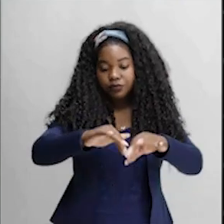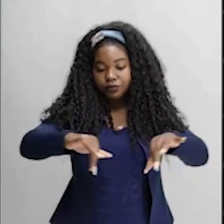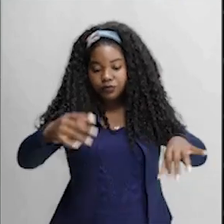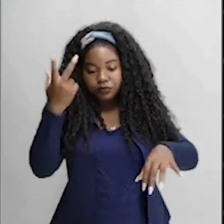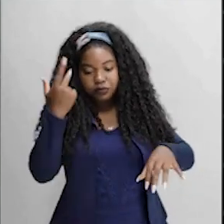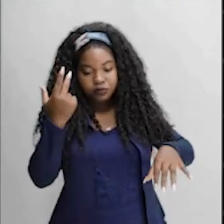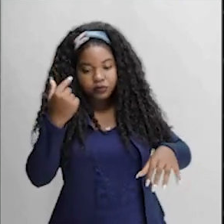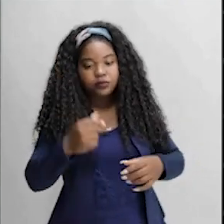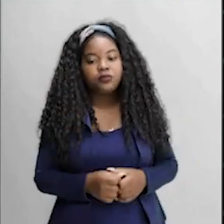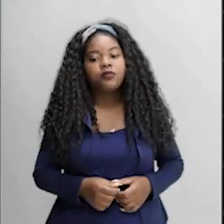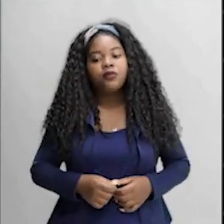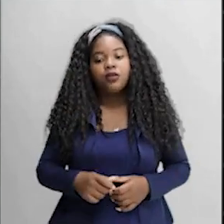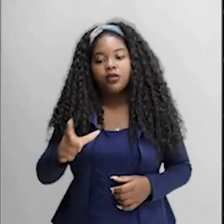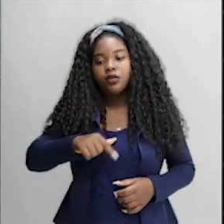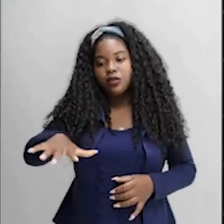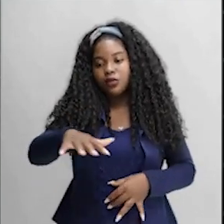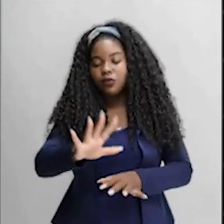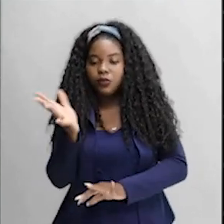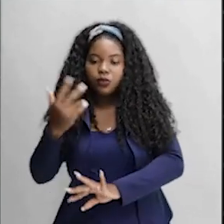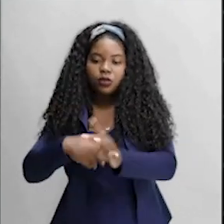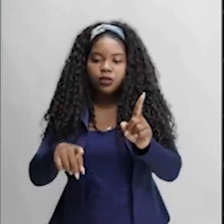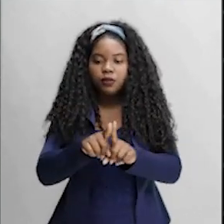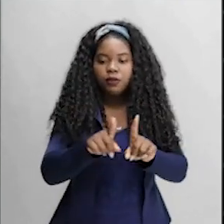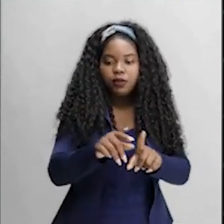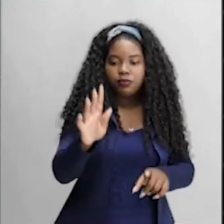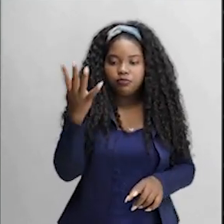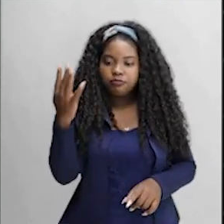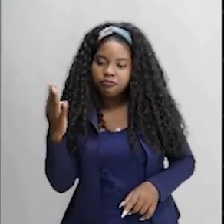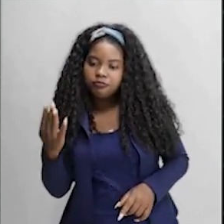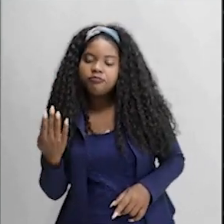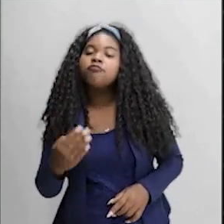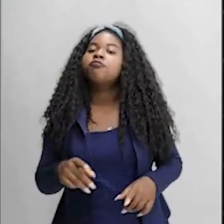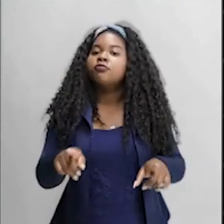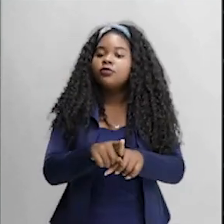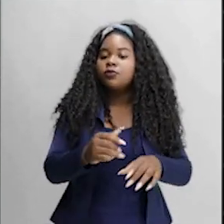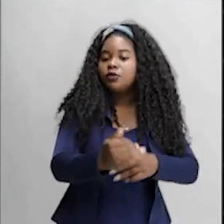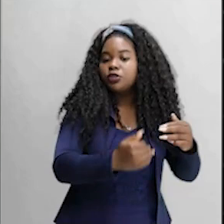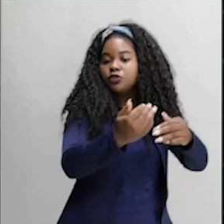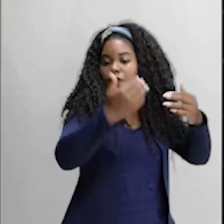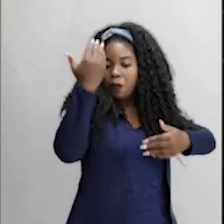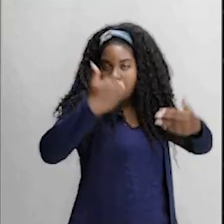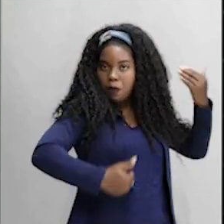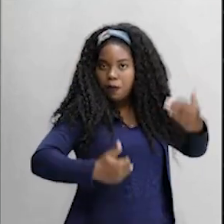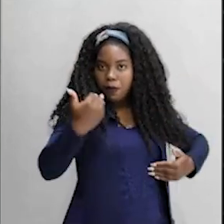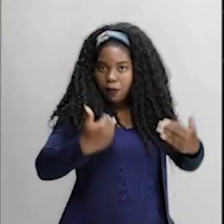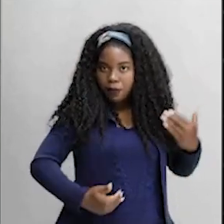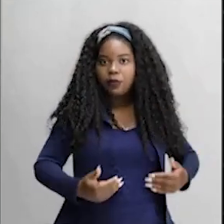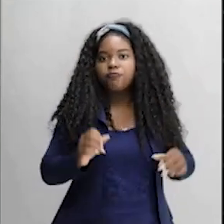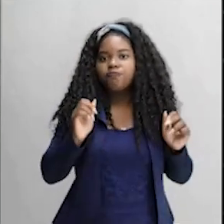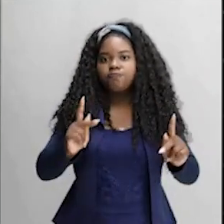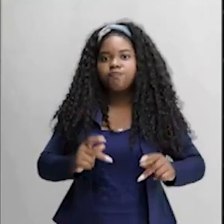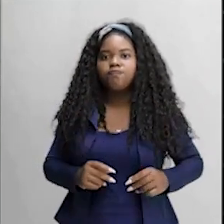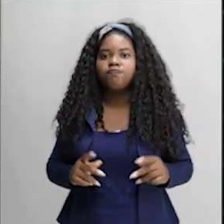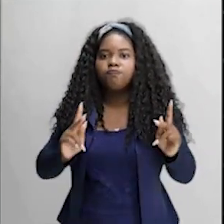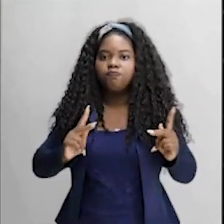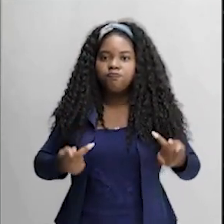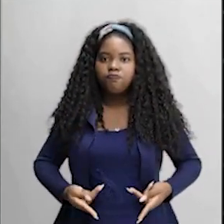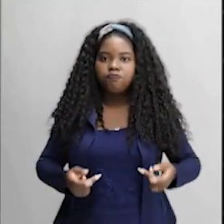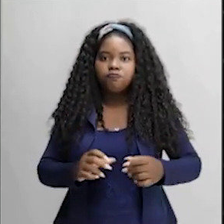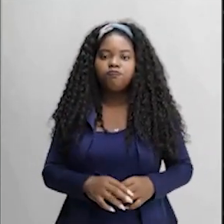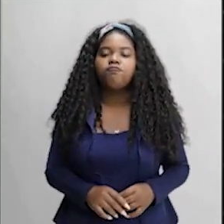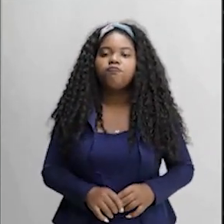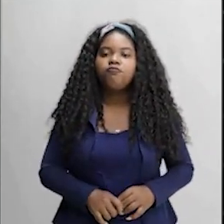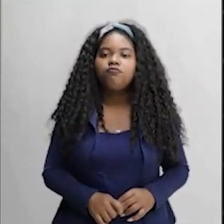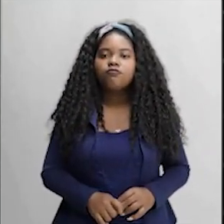a ver com a natureza, com aspectos biológicos, com aspectos do desenvolvimento do corpo humano, tá? Agora, uma